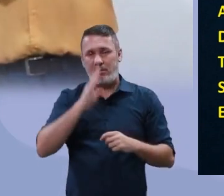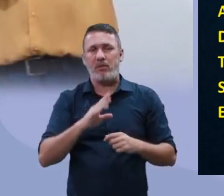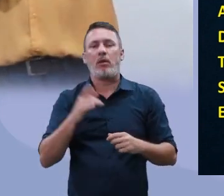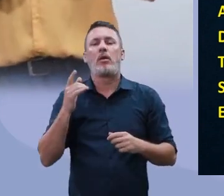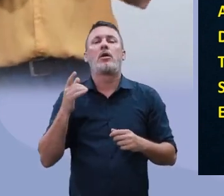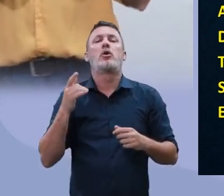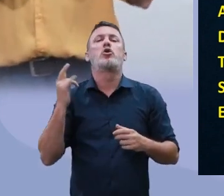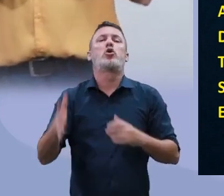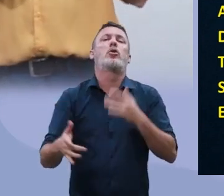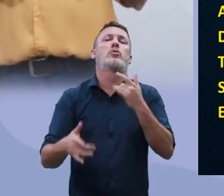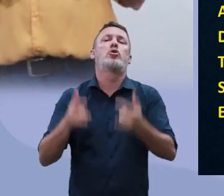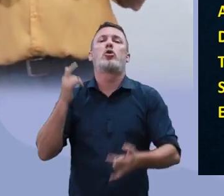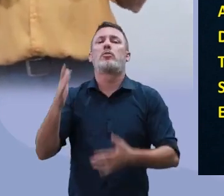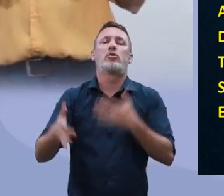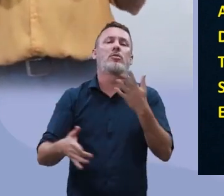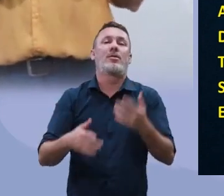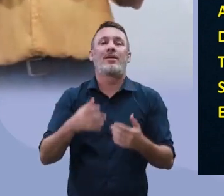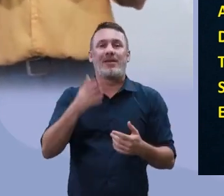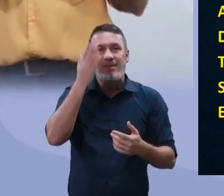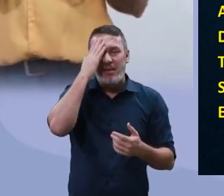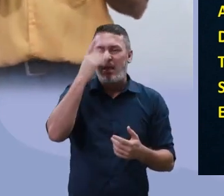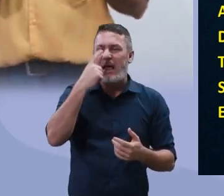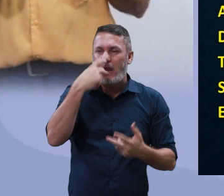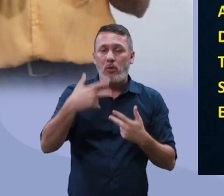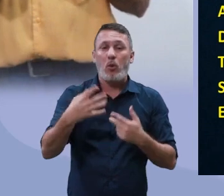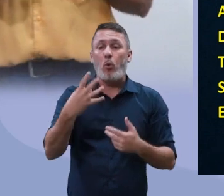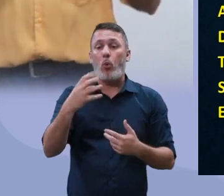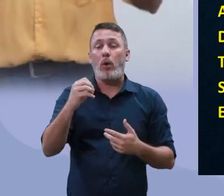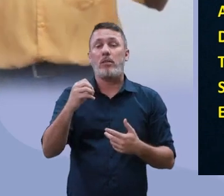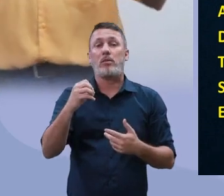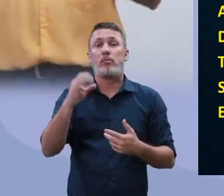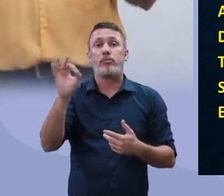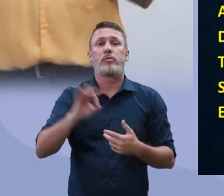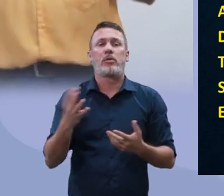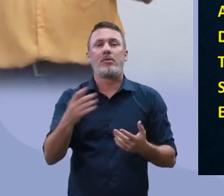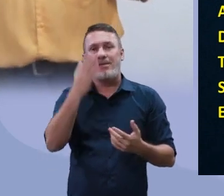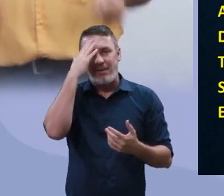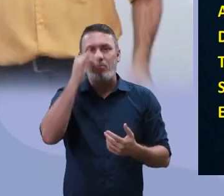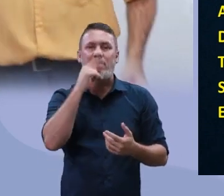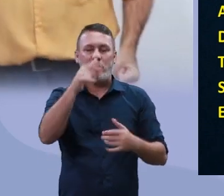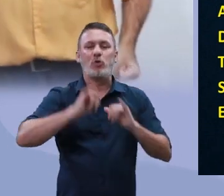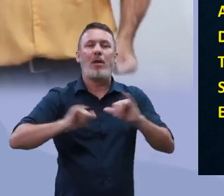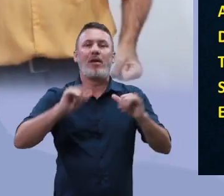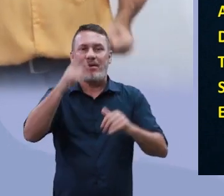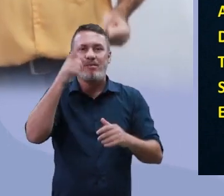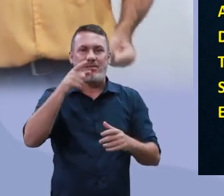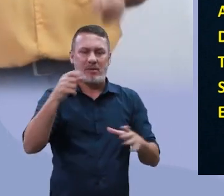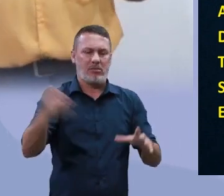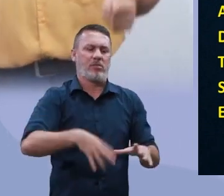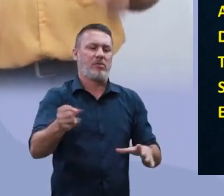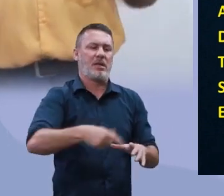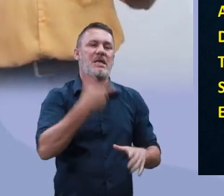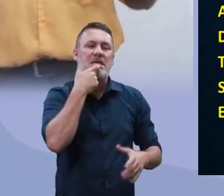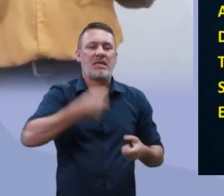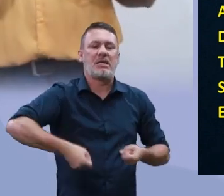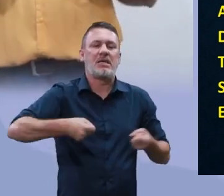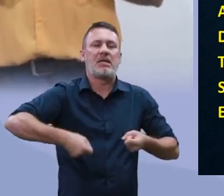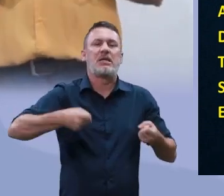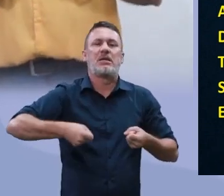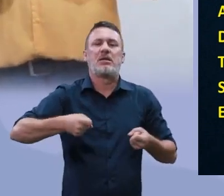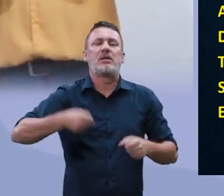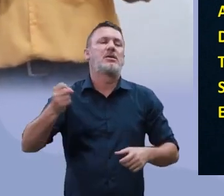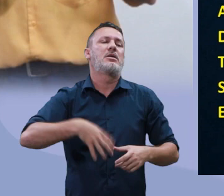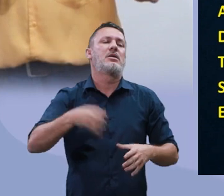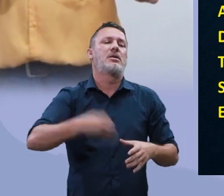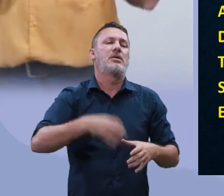2,5 milhões de toneladas, 40% se dá à indústria de embalagens. Né, todos nós aqui saímos do supermercado, ó, cheios de sacolinha plástica, que